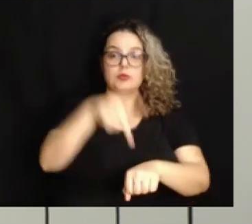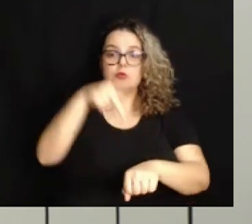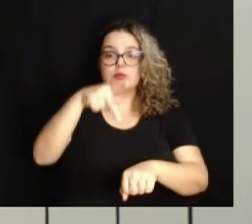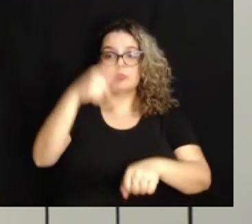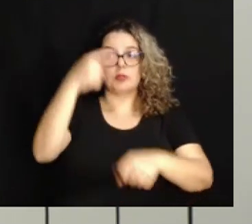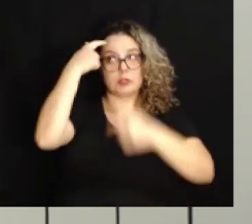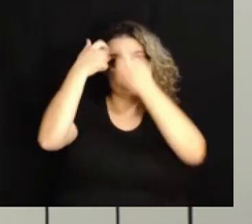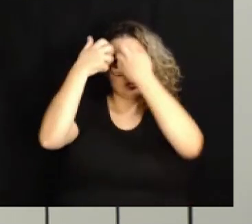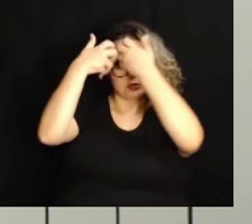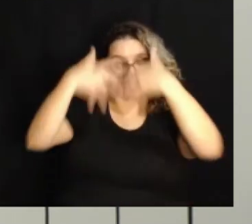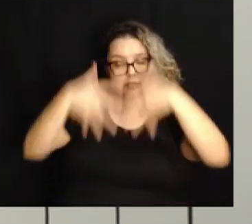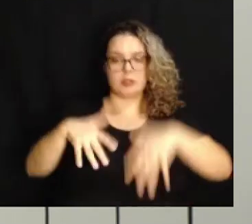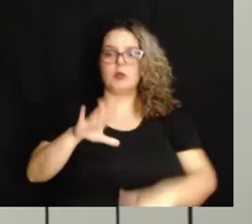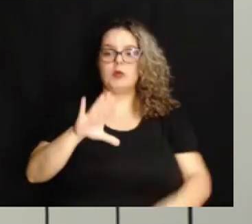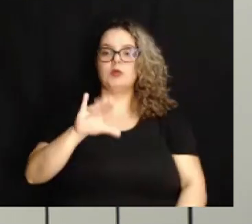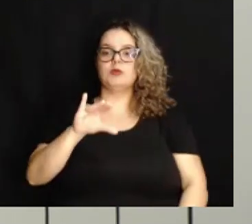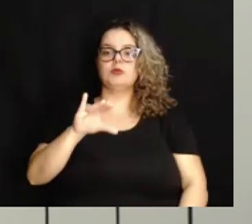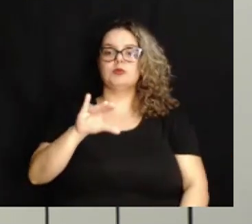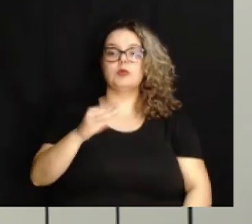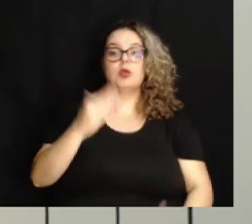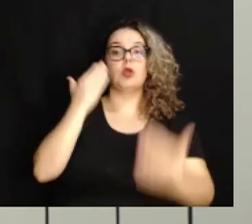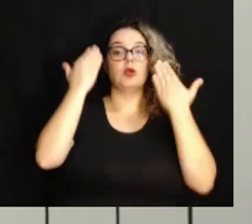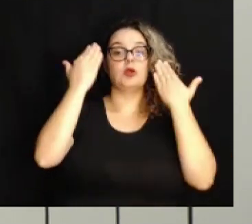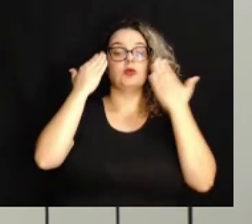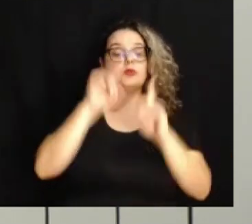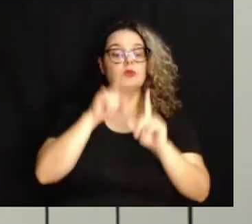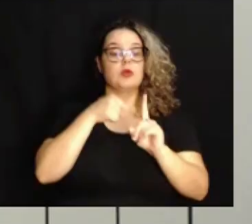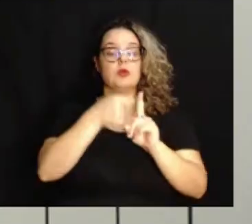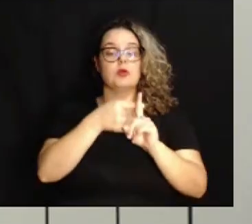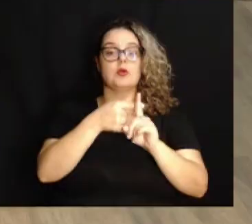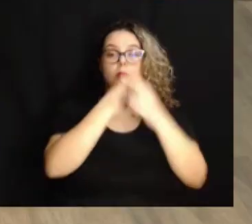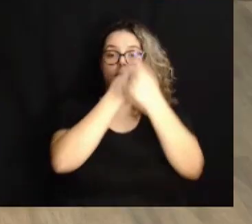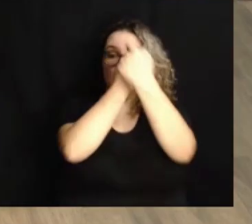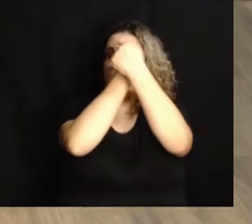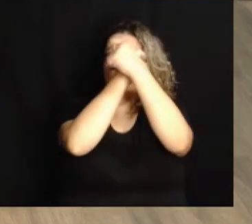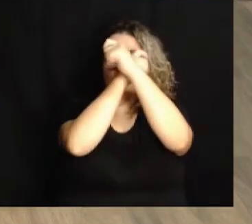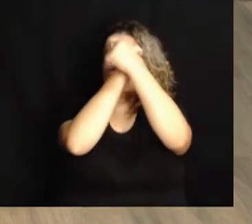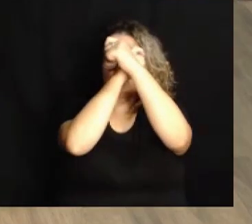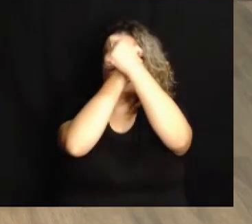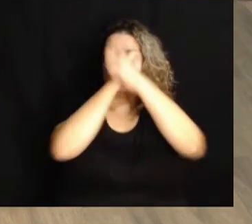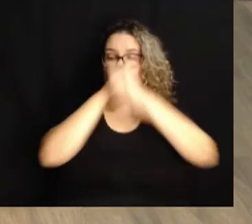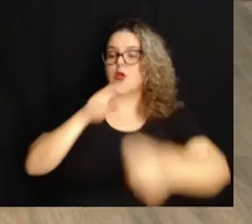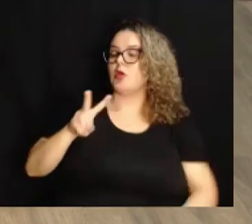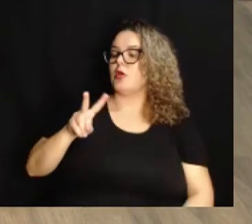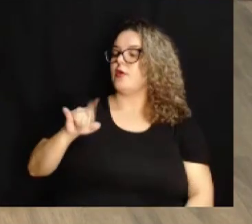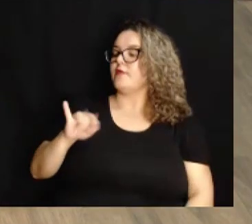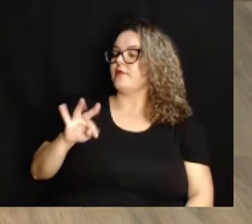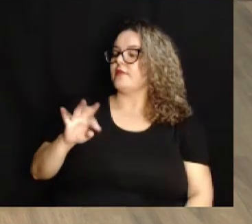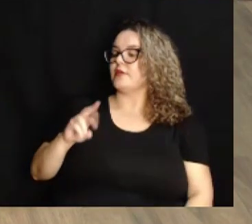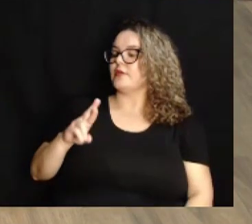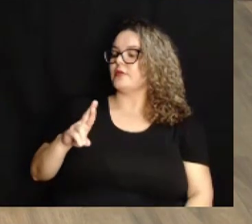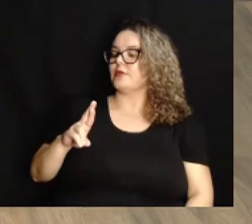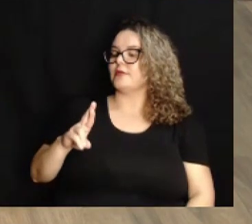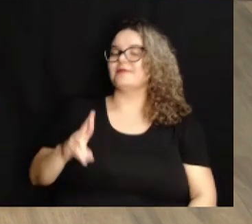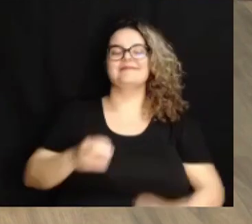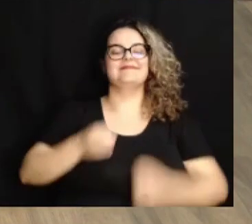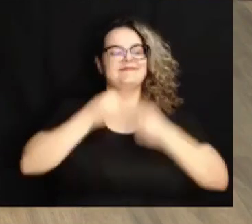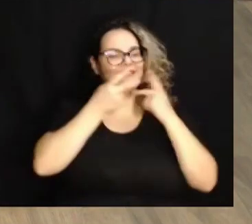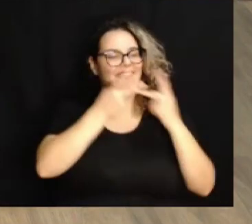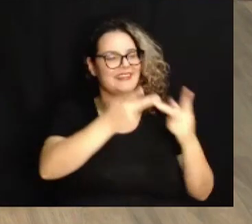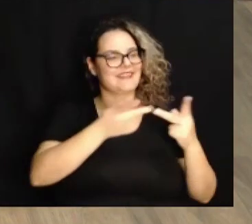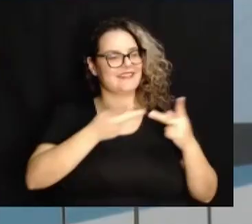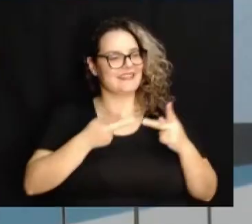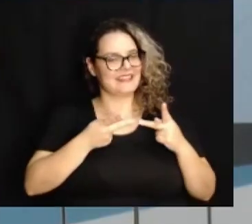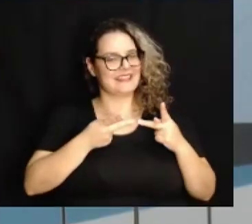e Psicologia Positiva pela PUC, Vitor Vieira. Seja muito bem-vindo. É